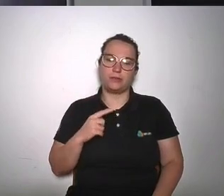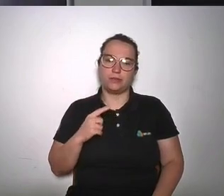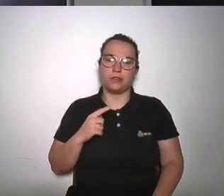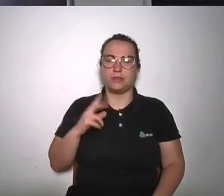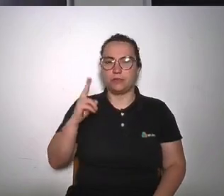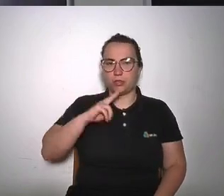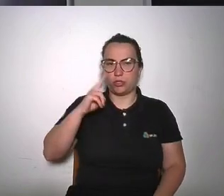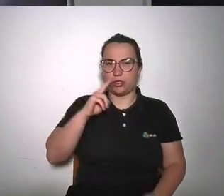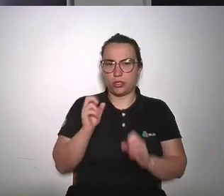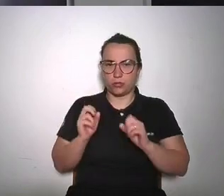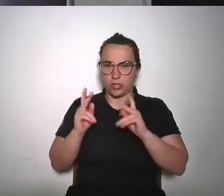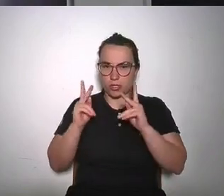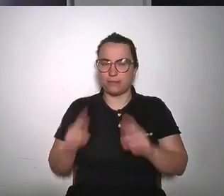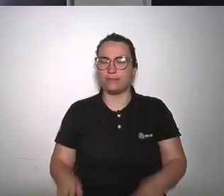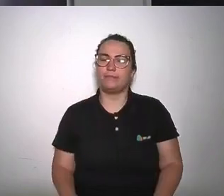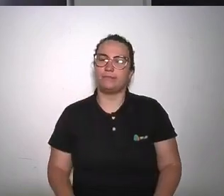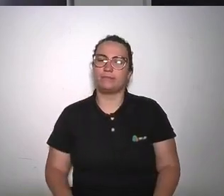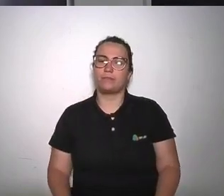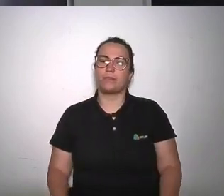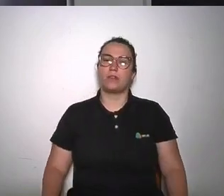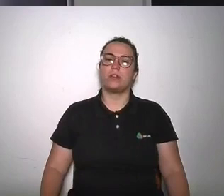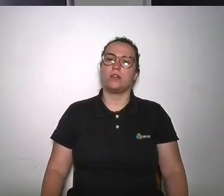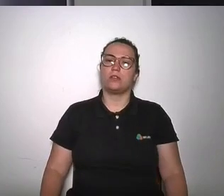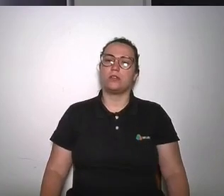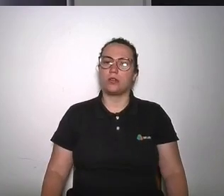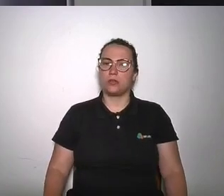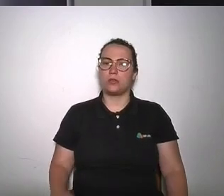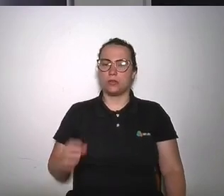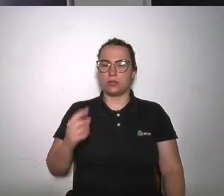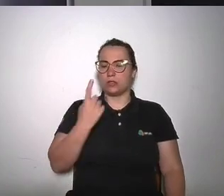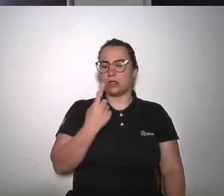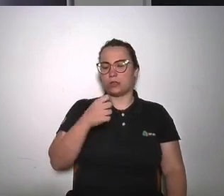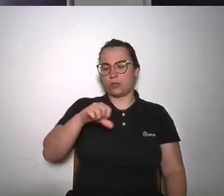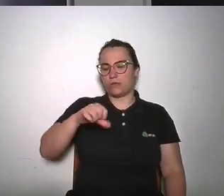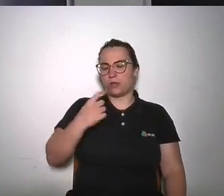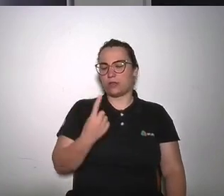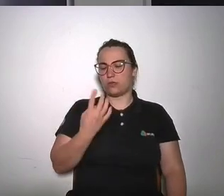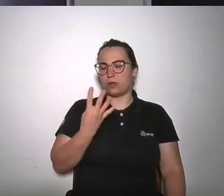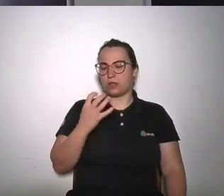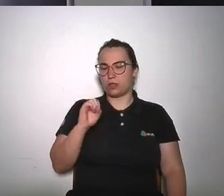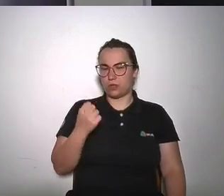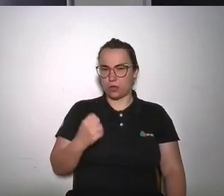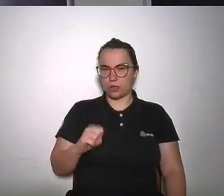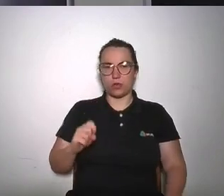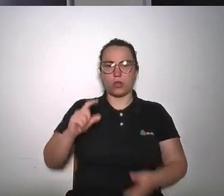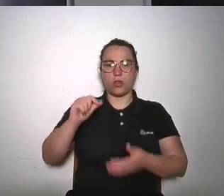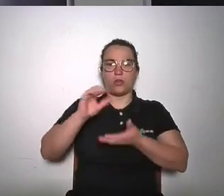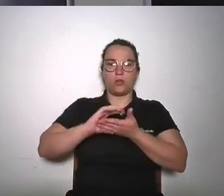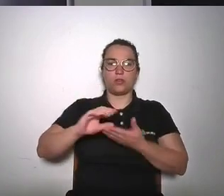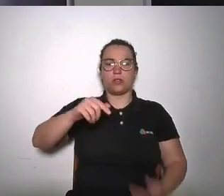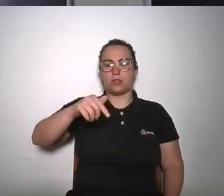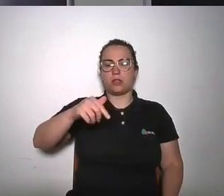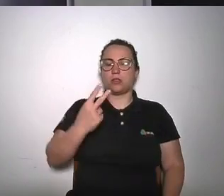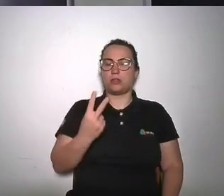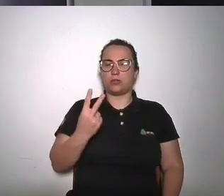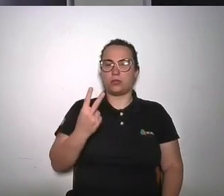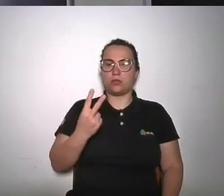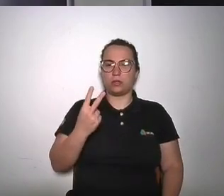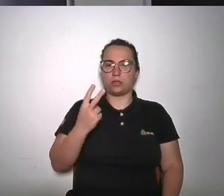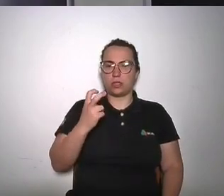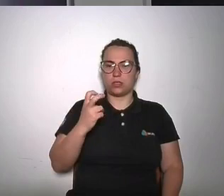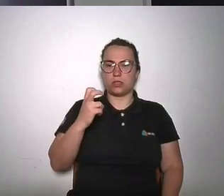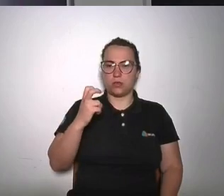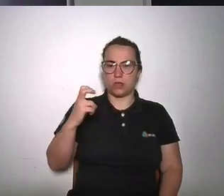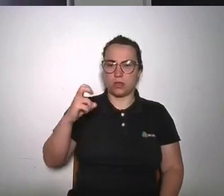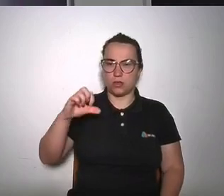emergencial. Então, o orçamento fiscal, 191.948, os investimentos, 72.559,